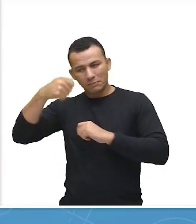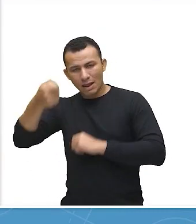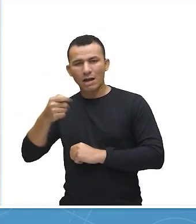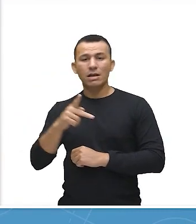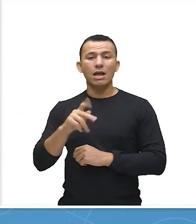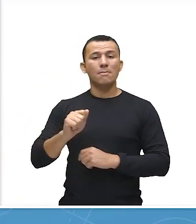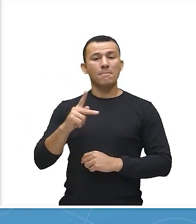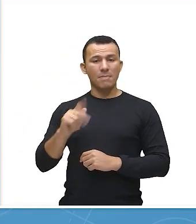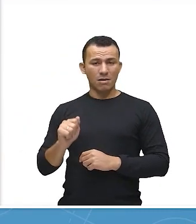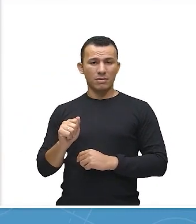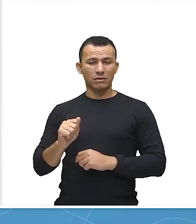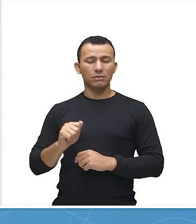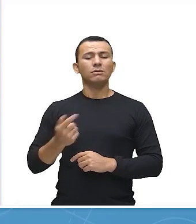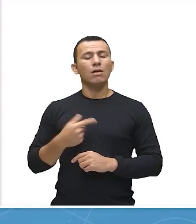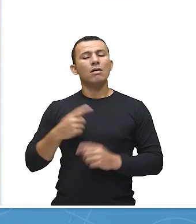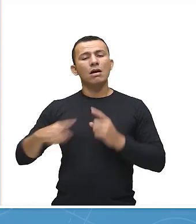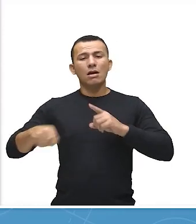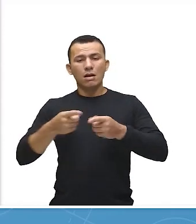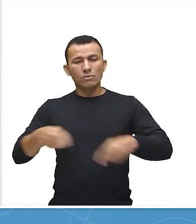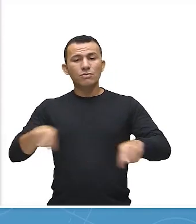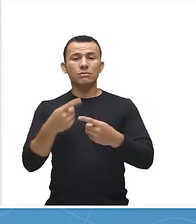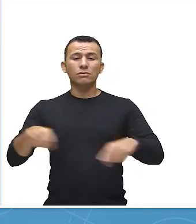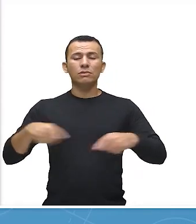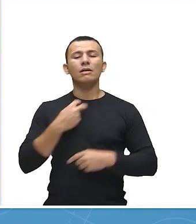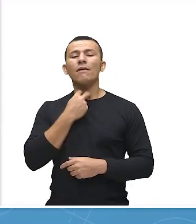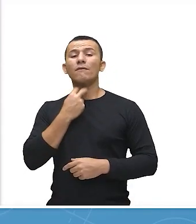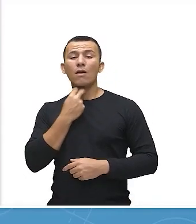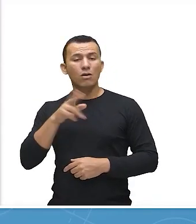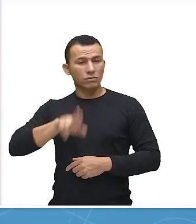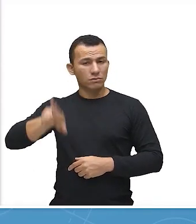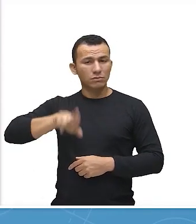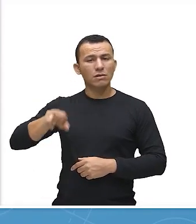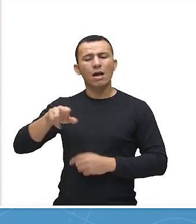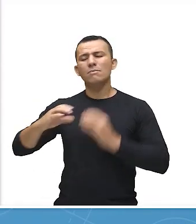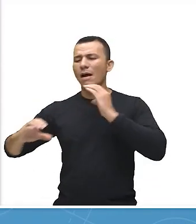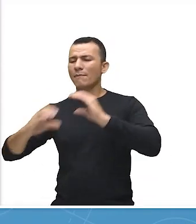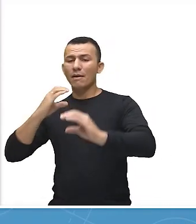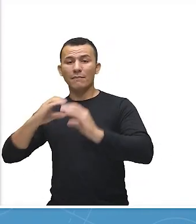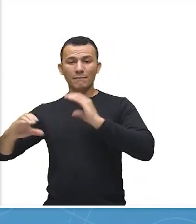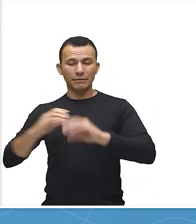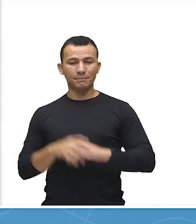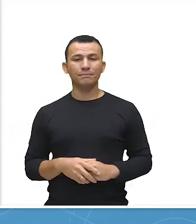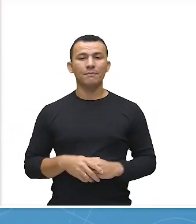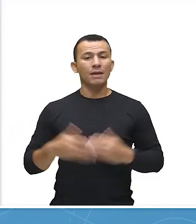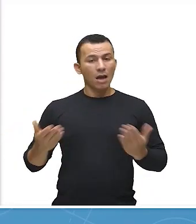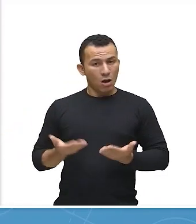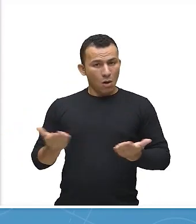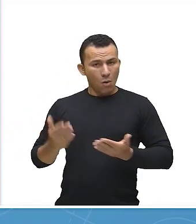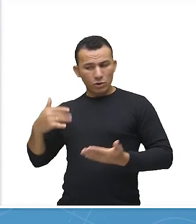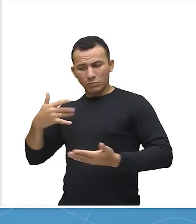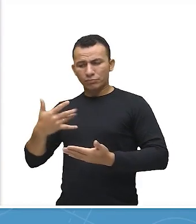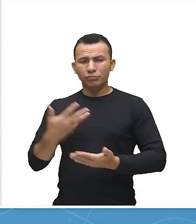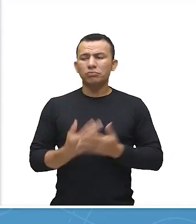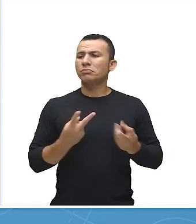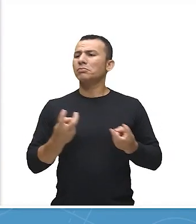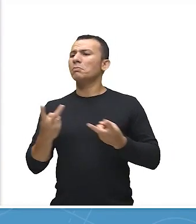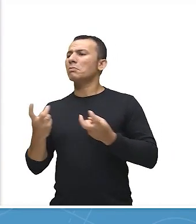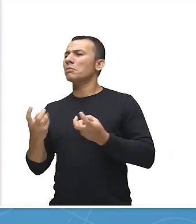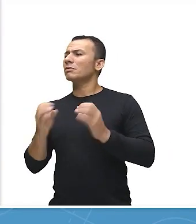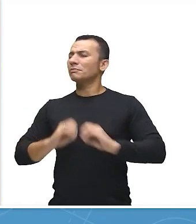Foram cânticos litúrgicos de transmissão oral, ou seja, eles são transmitidos através da voz mesmo, que fazem parte